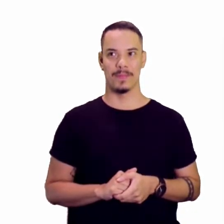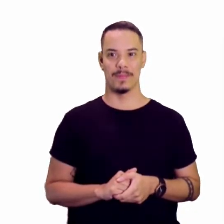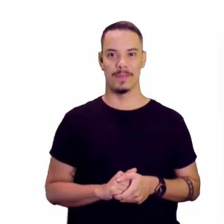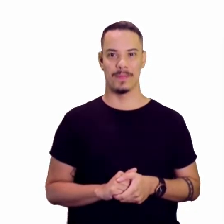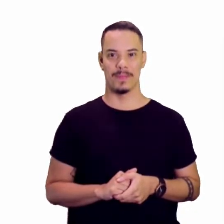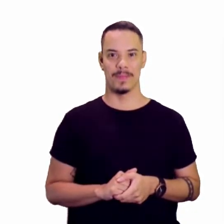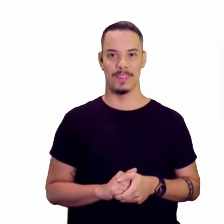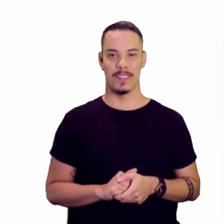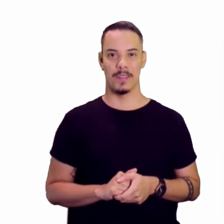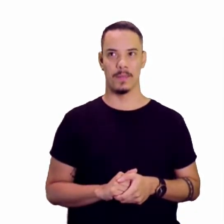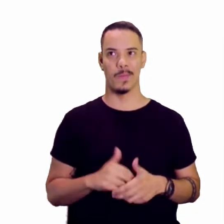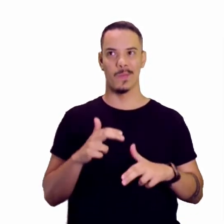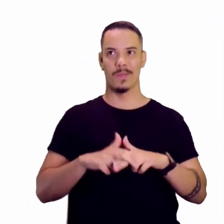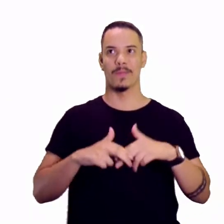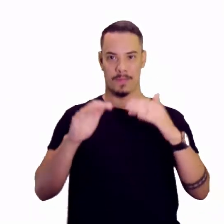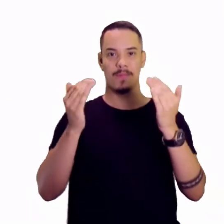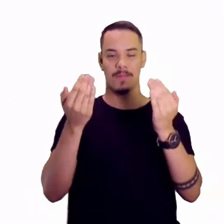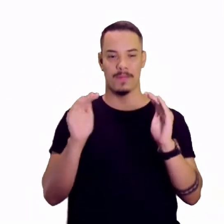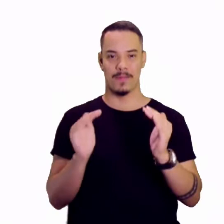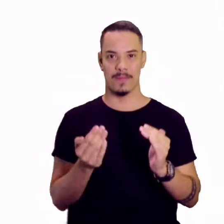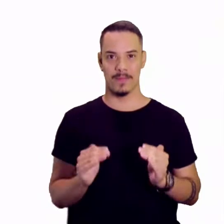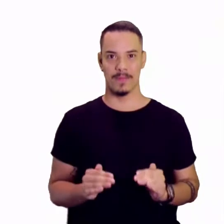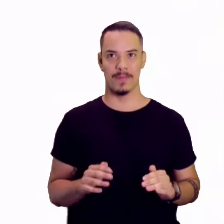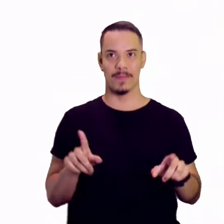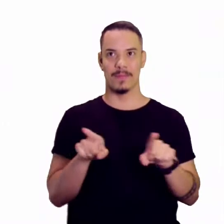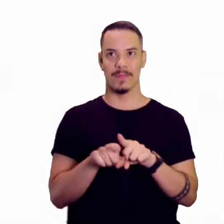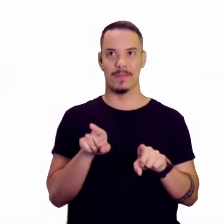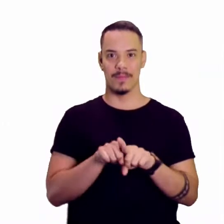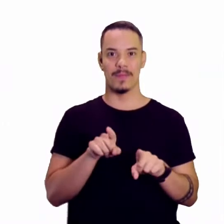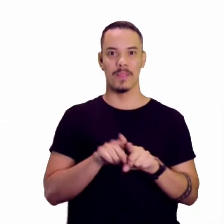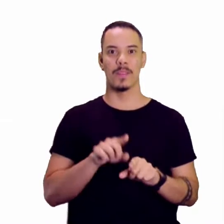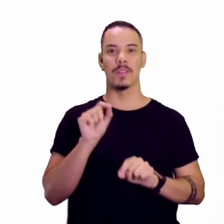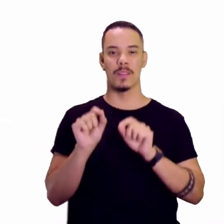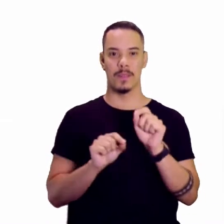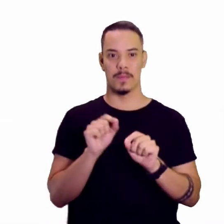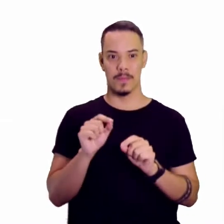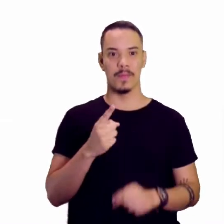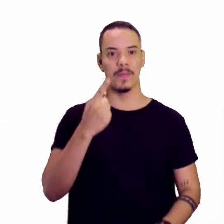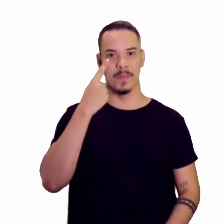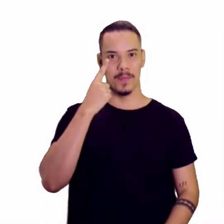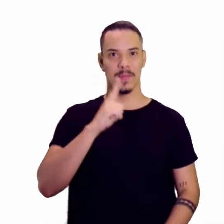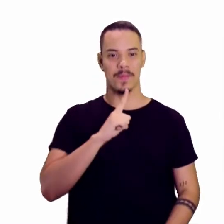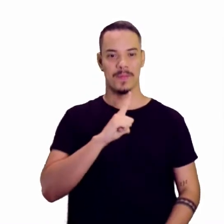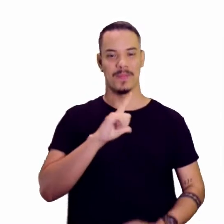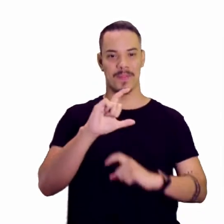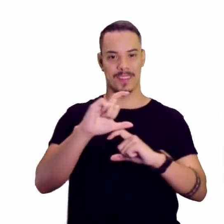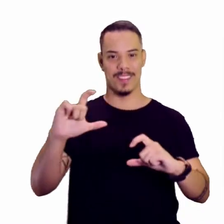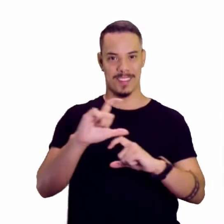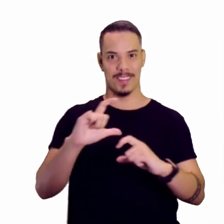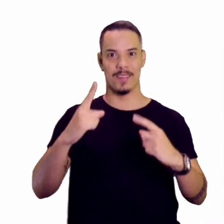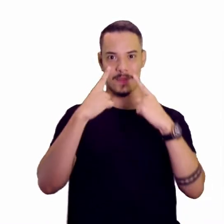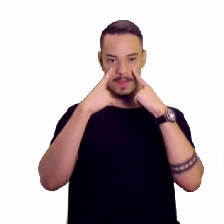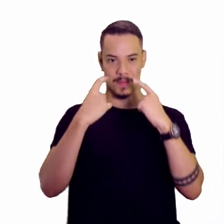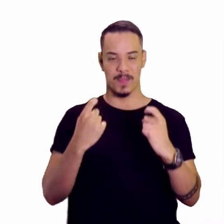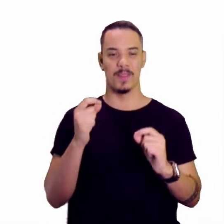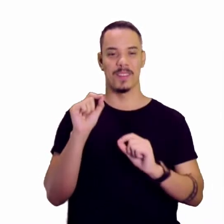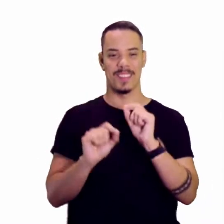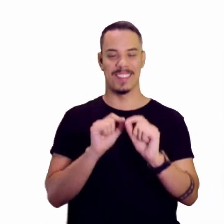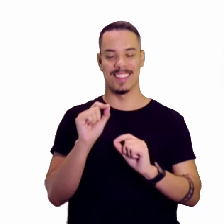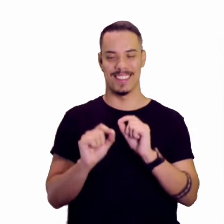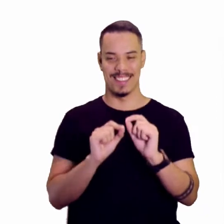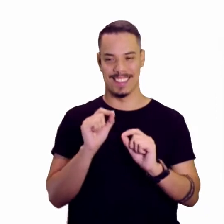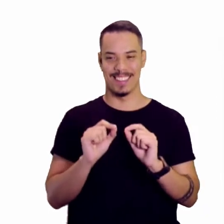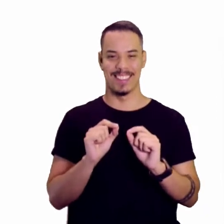Então, pessoal, vamos analisar? Bora continuar analisando, né? Só para descontrair. Olha aí uma tirinha interessante, né? O Garfield, eu acho que